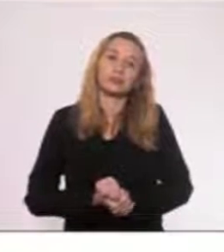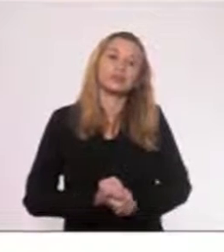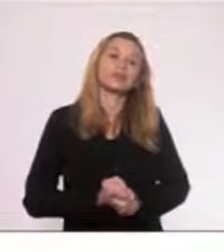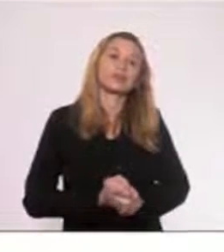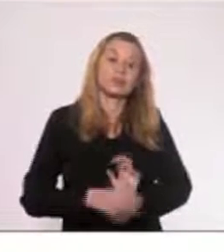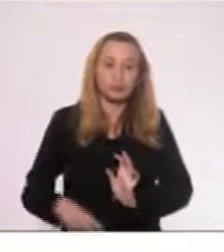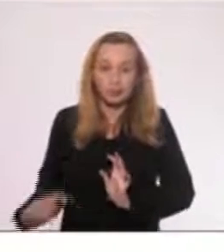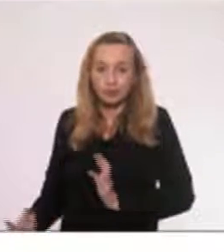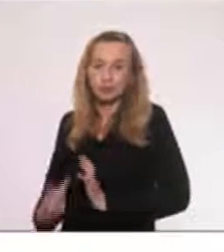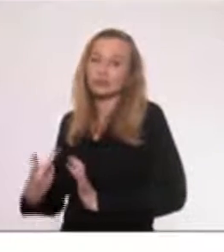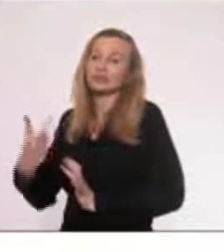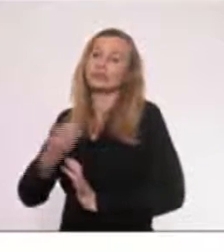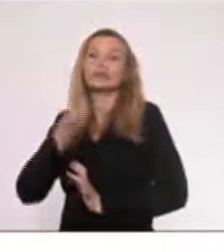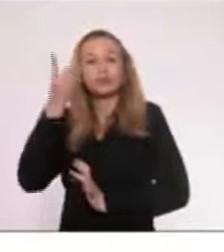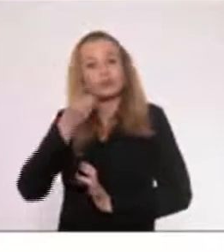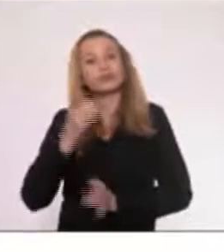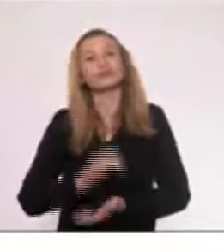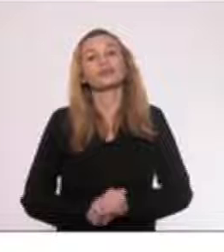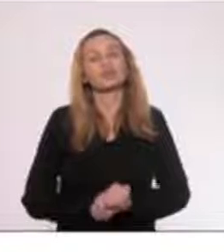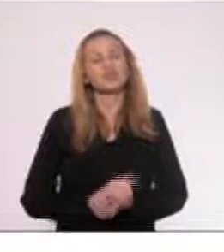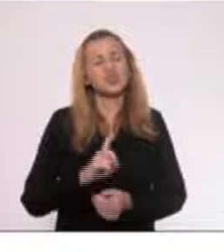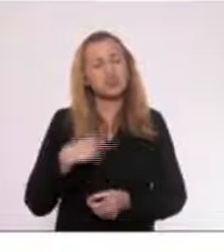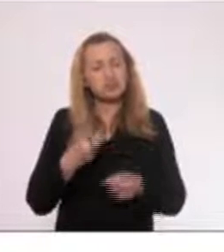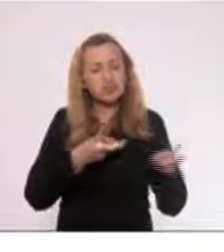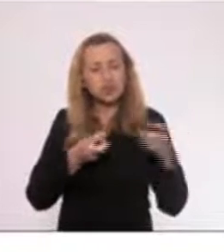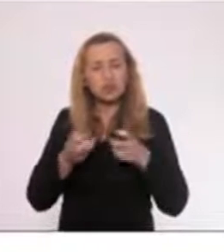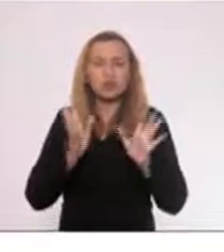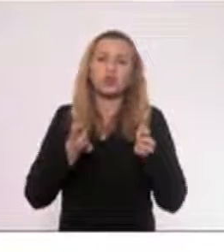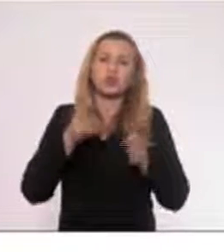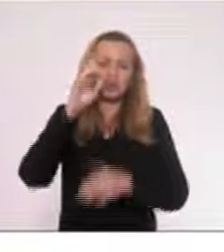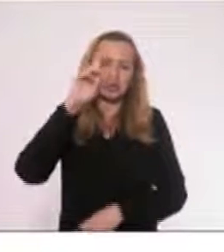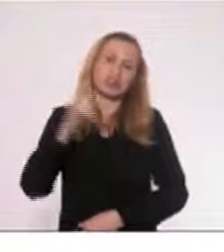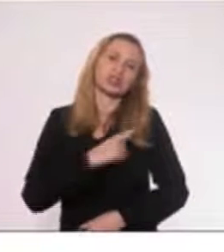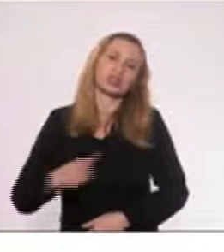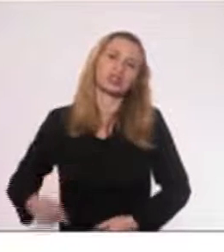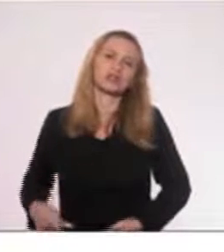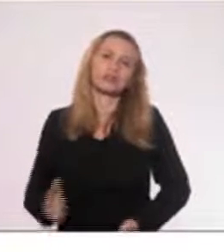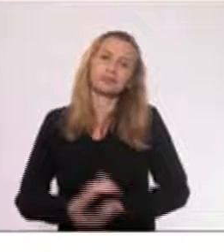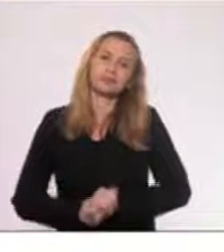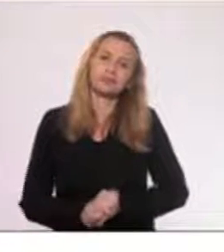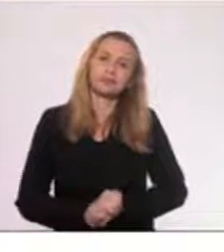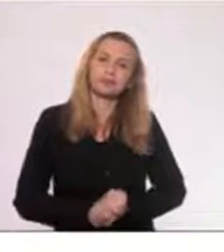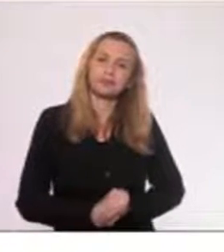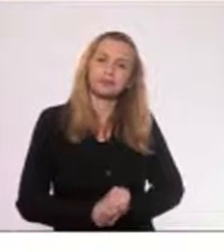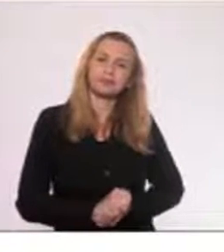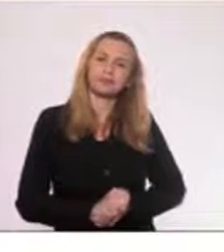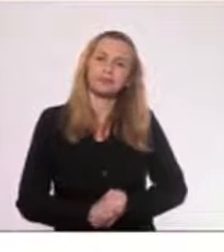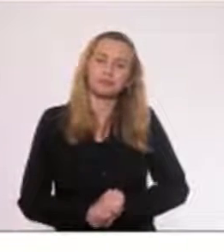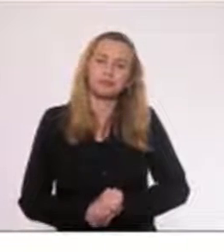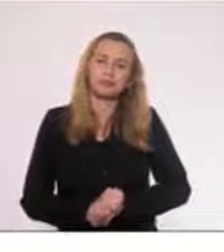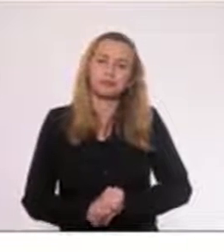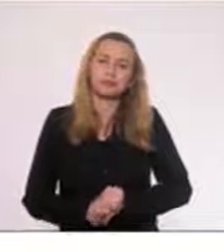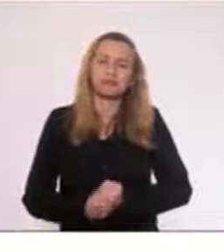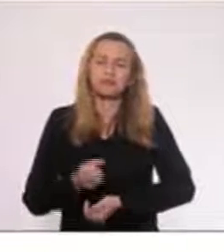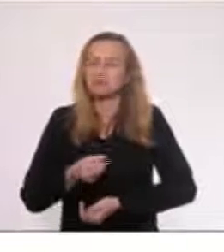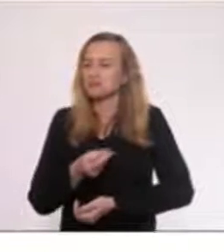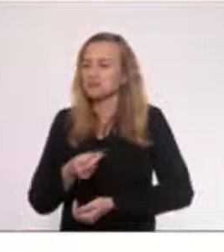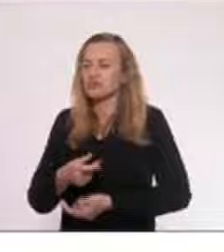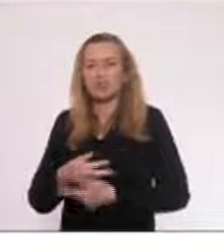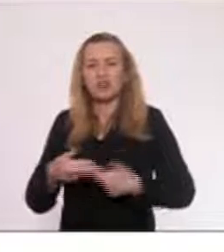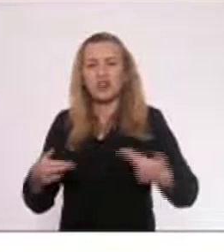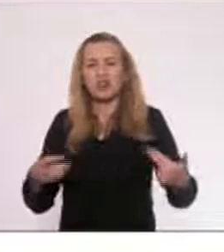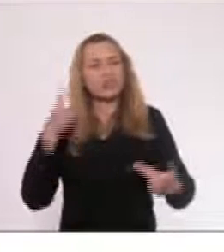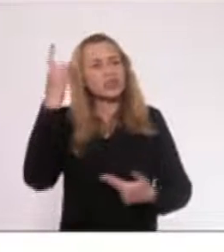sagrada do parlamentar. O que percebemos aqui hoje, senhor presidente, foi uma quantidade de deputados